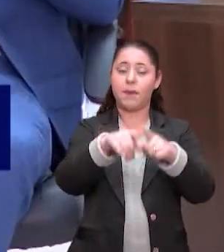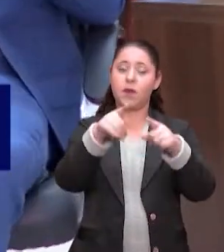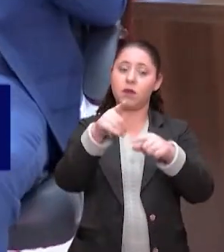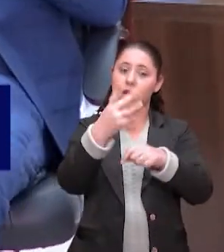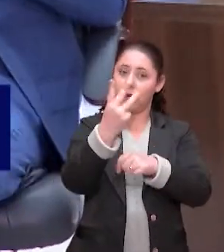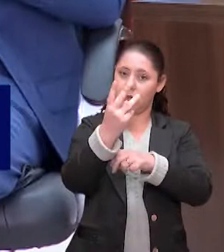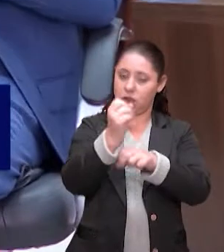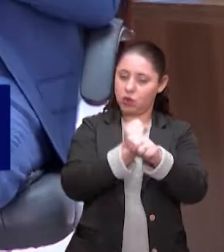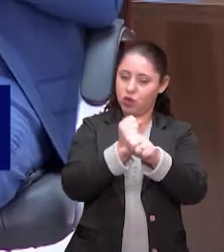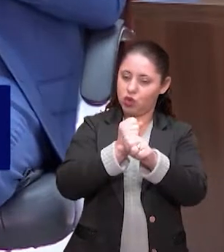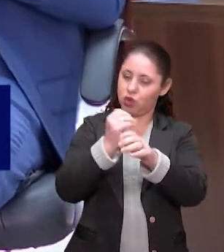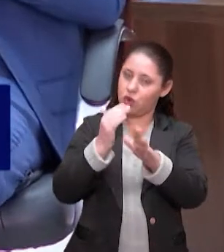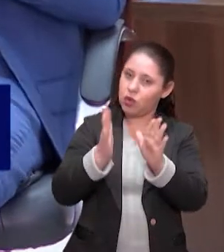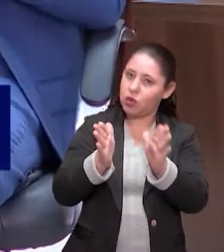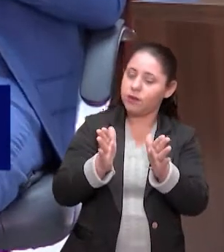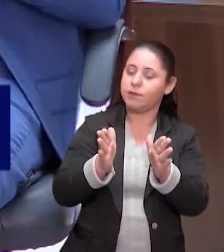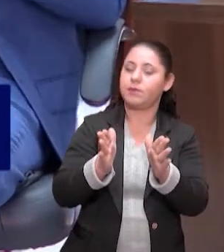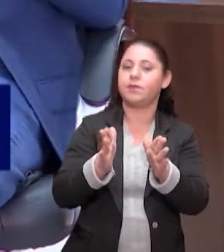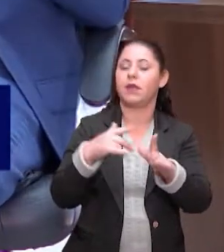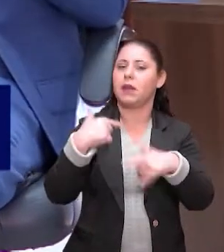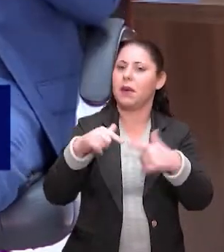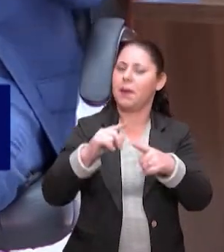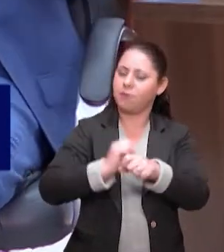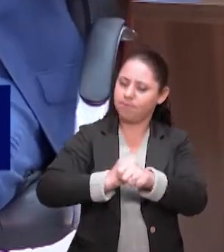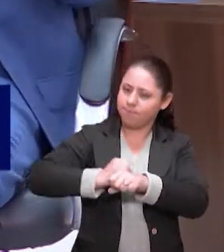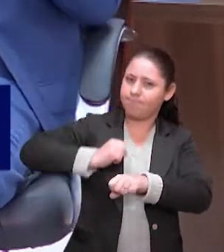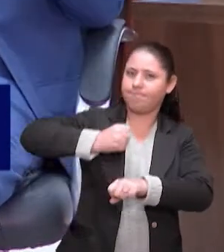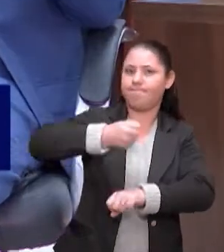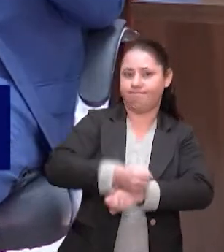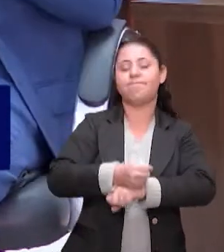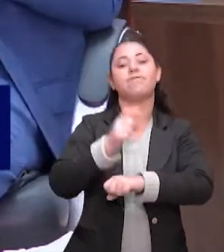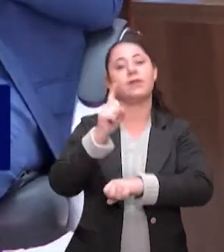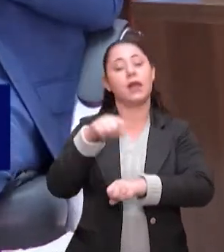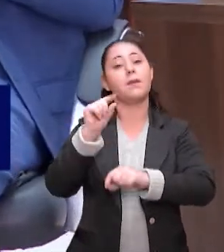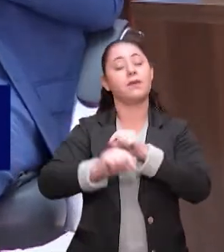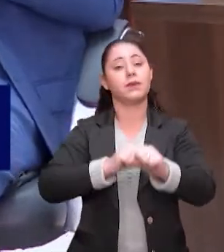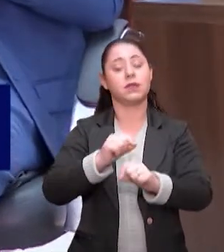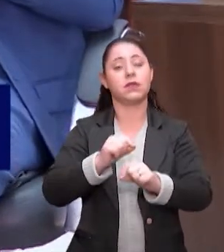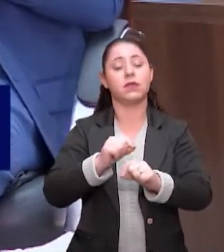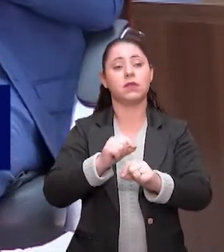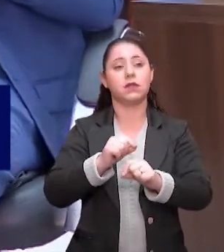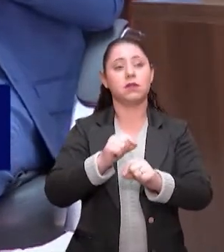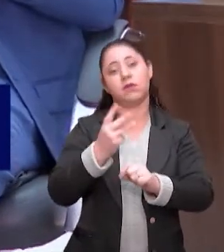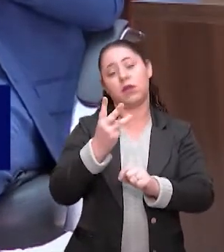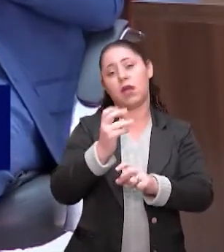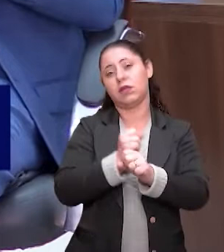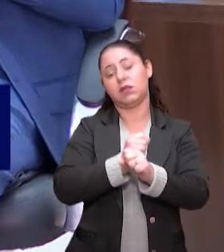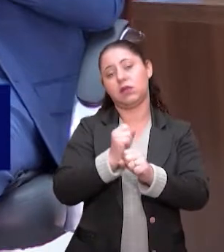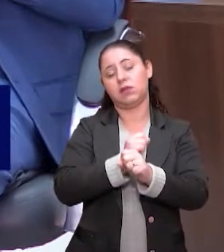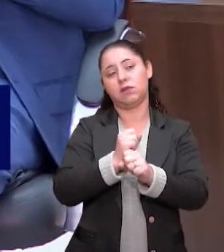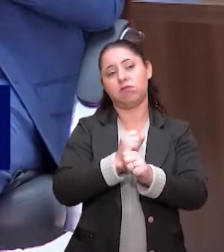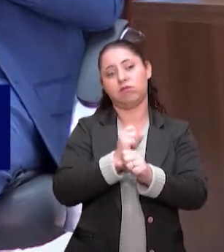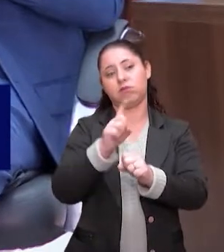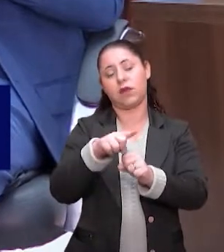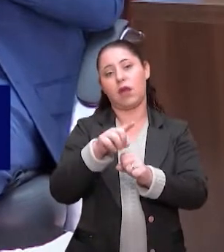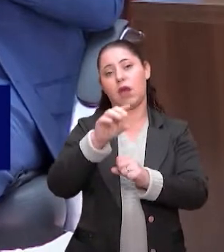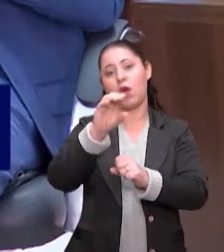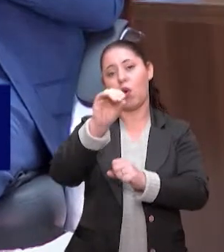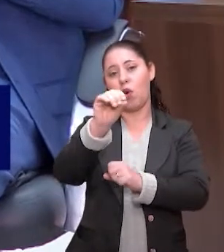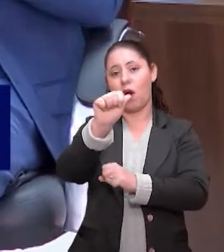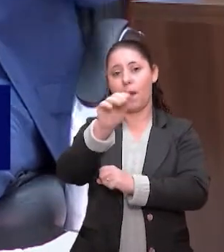vou procurar, nesses 3 anos, trabalhar com todas as minhas forças para que, daqui a 3